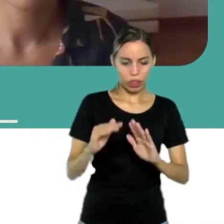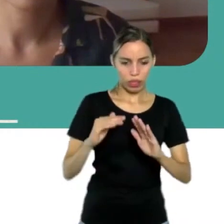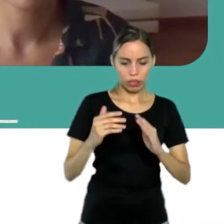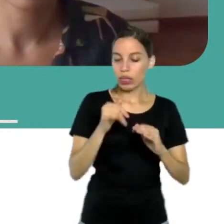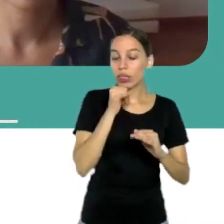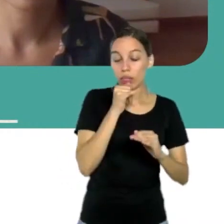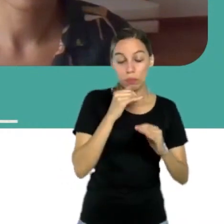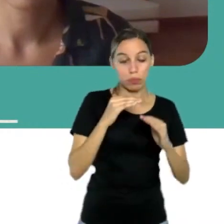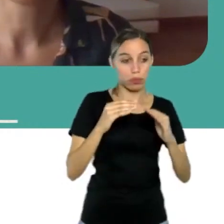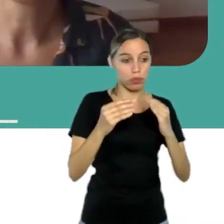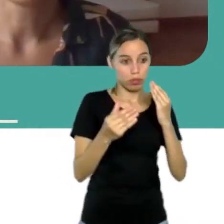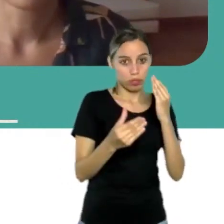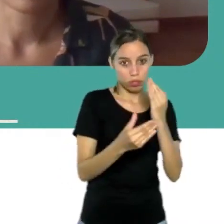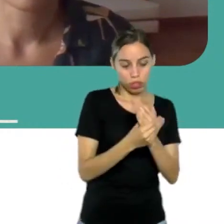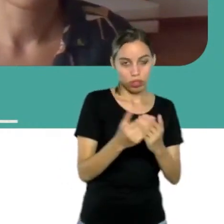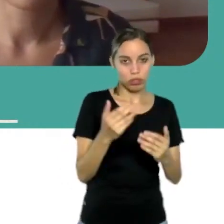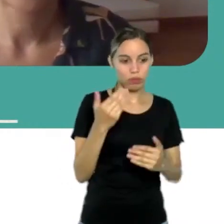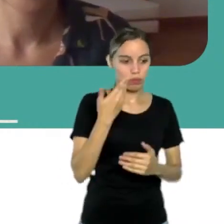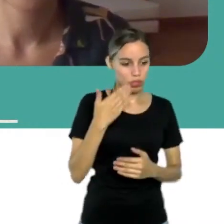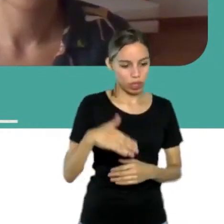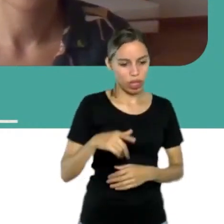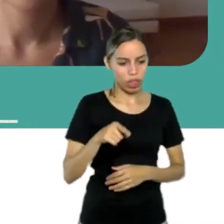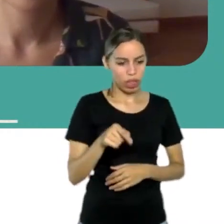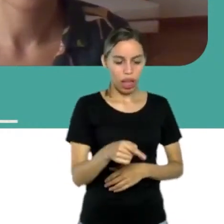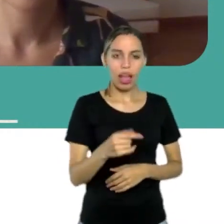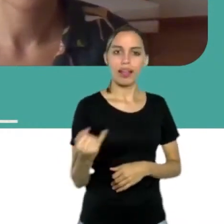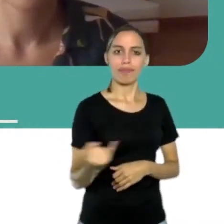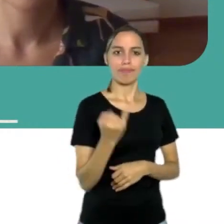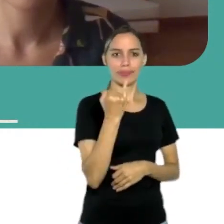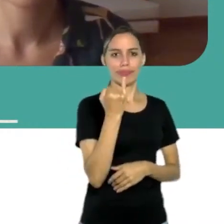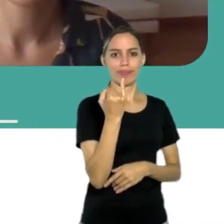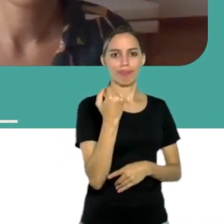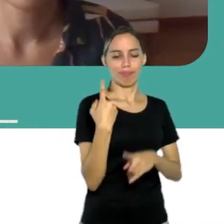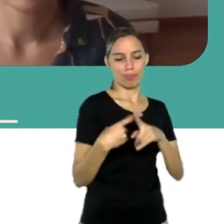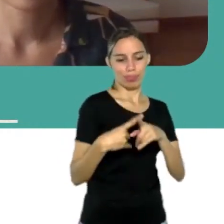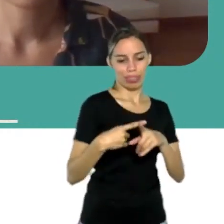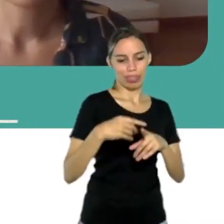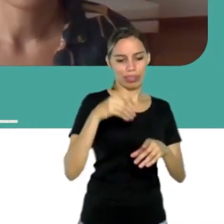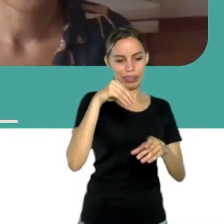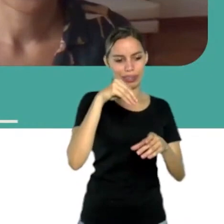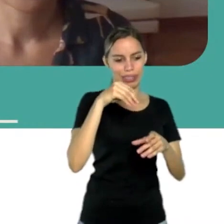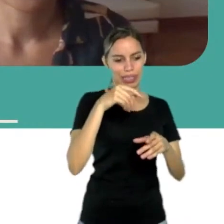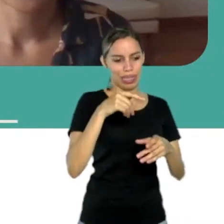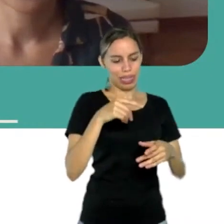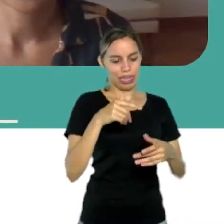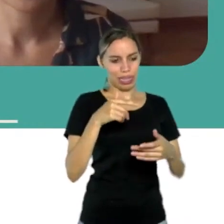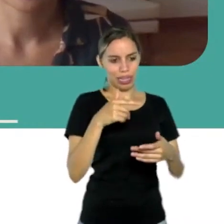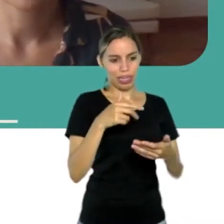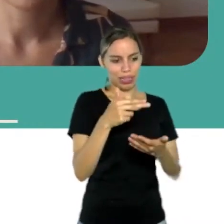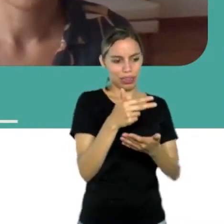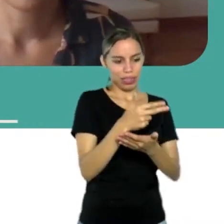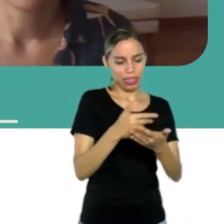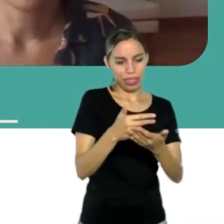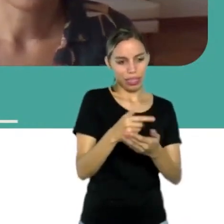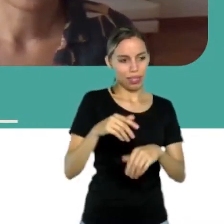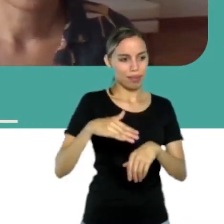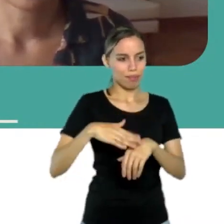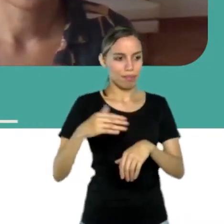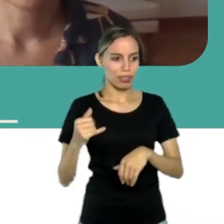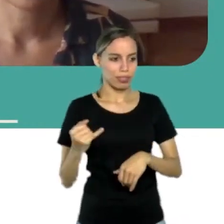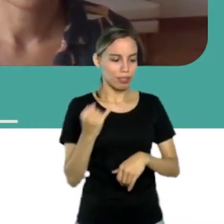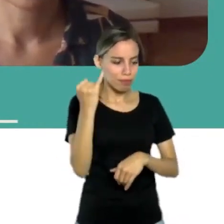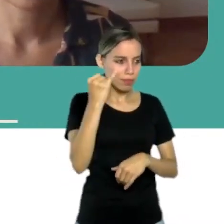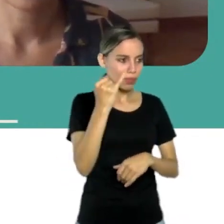aquilo que está vendo, né, tem que dizer o que a imagem vem para dizer, né, não o literal ali. Isso que você falou é